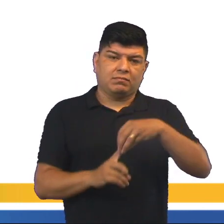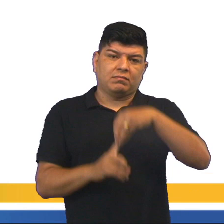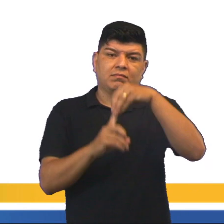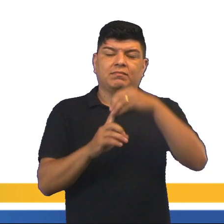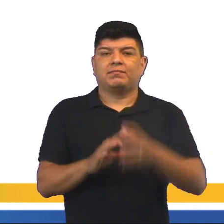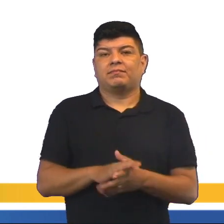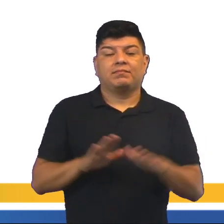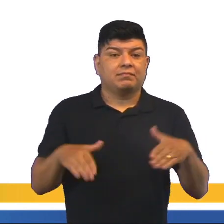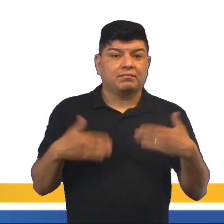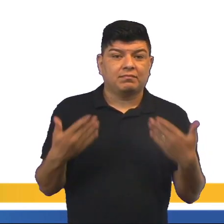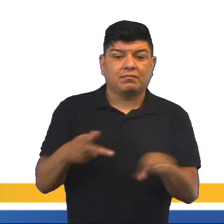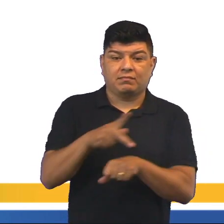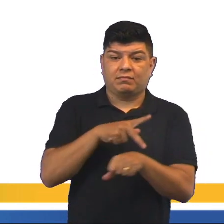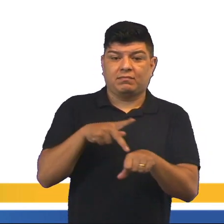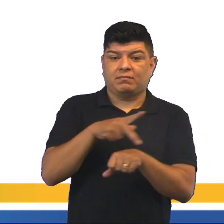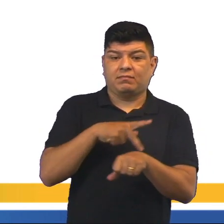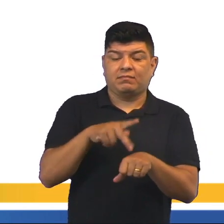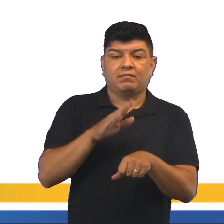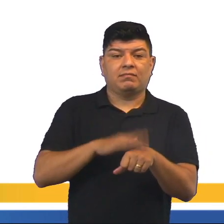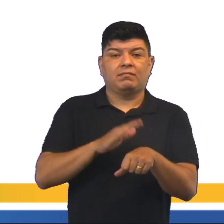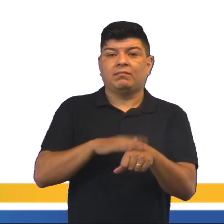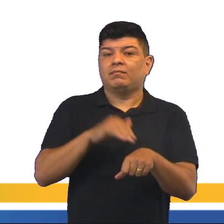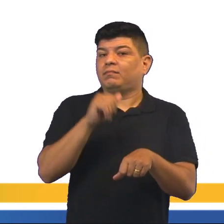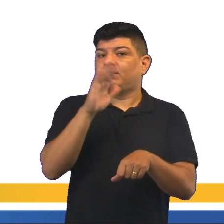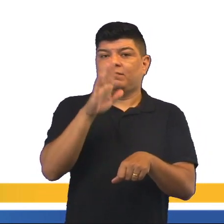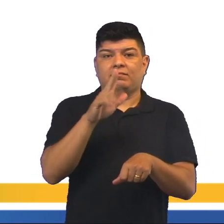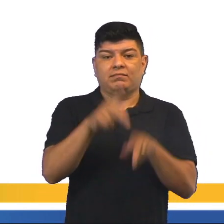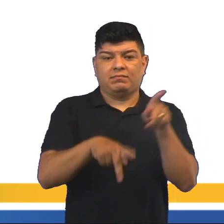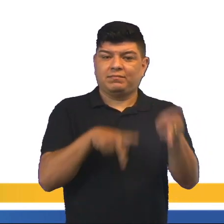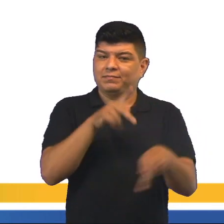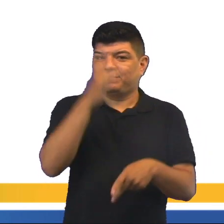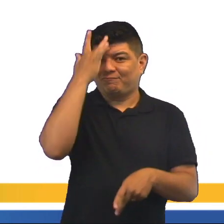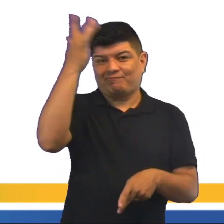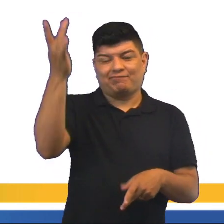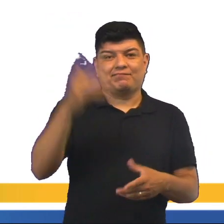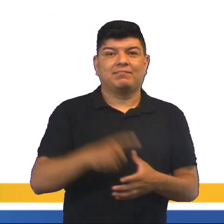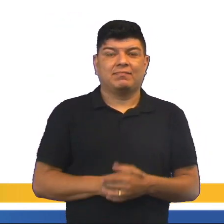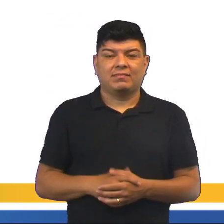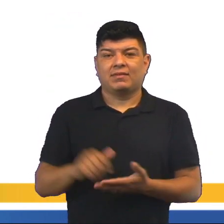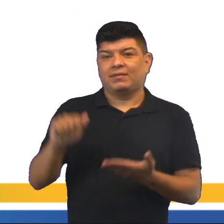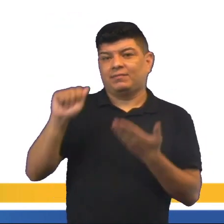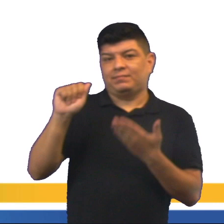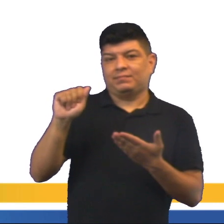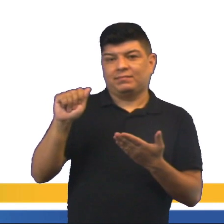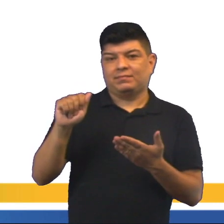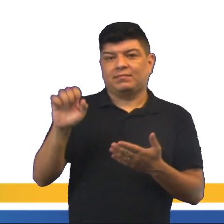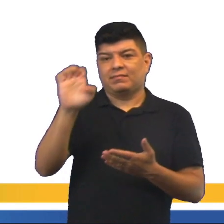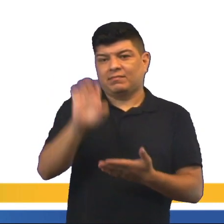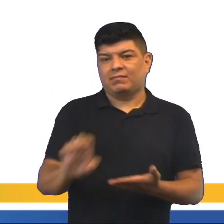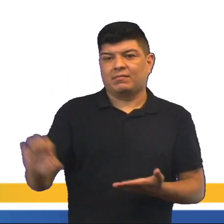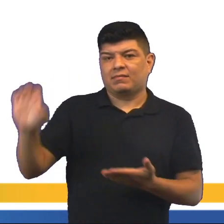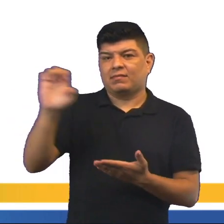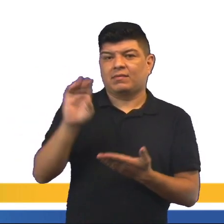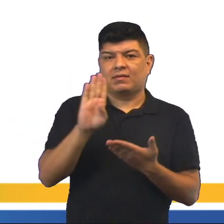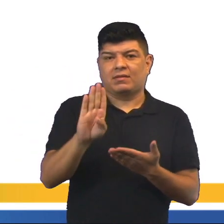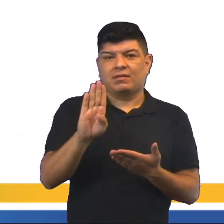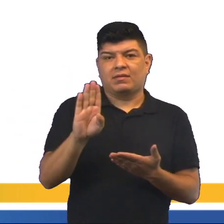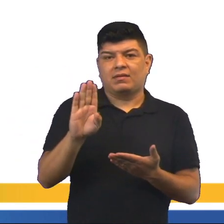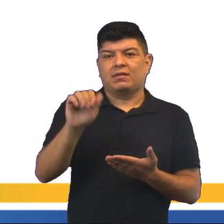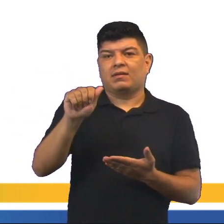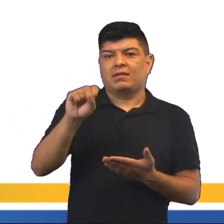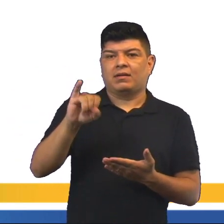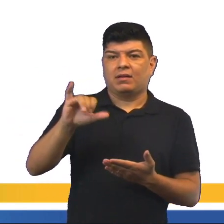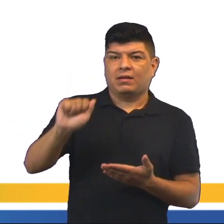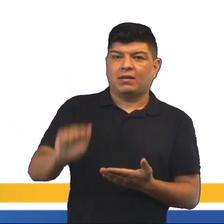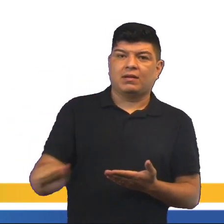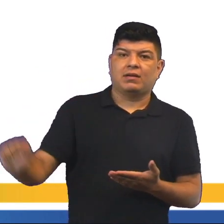absolutos. Vamos lá, gente. Qual é o continente que detém a maior população? Essa está muito fácil, né? Letra A, continente europeu. B, continente